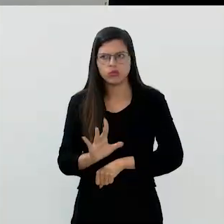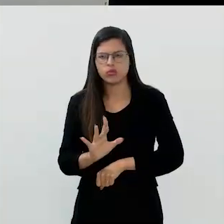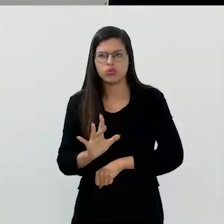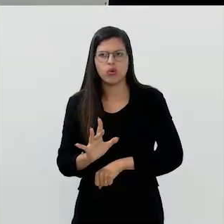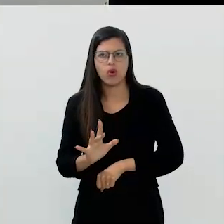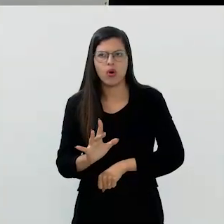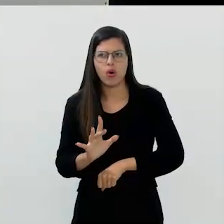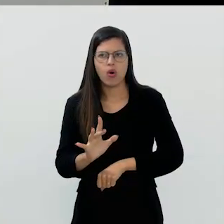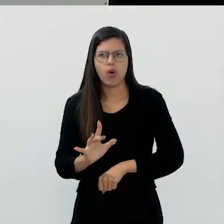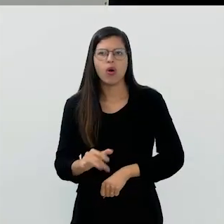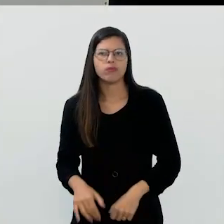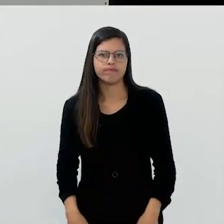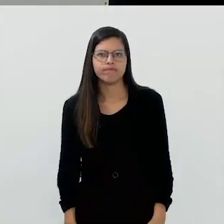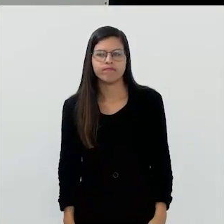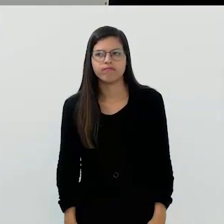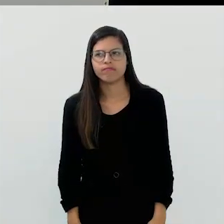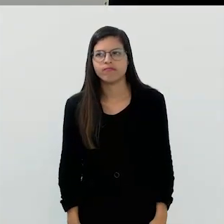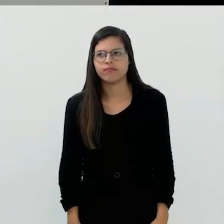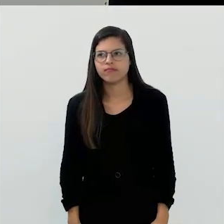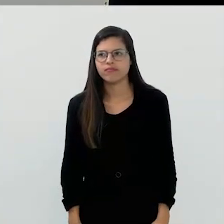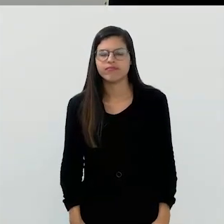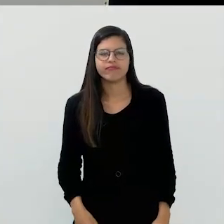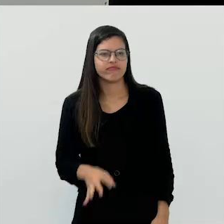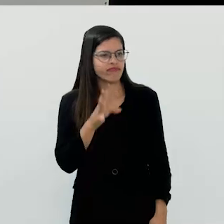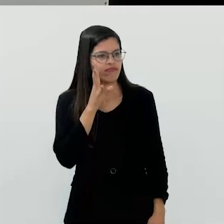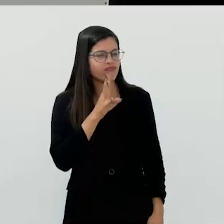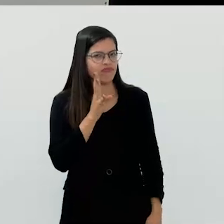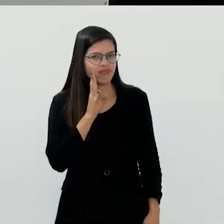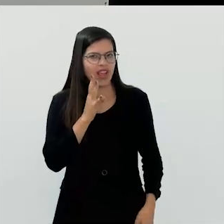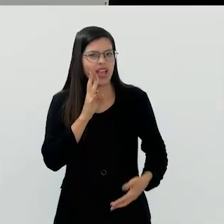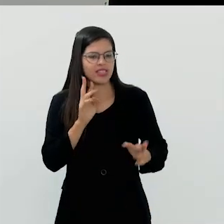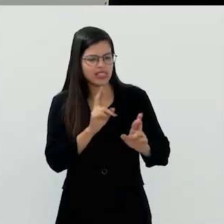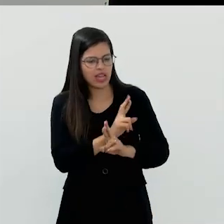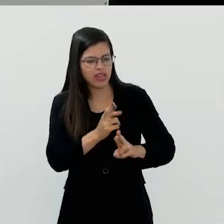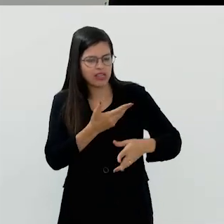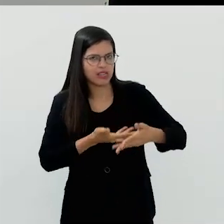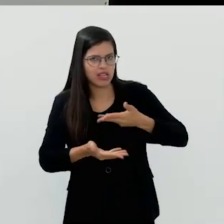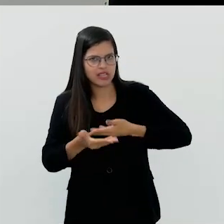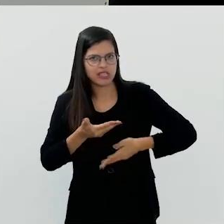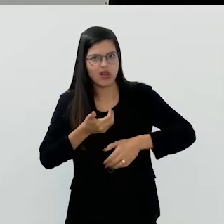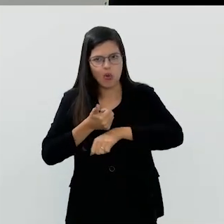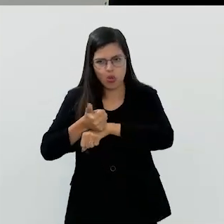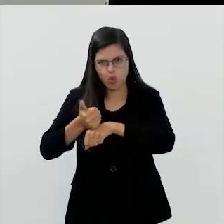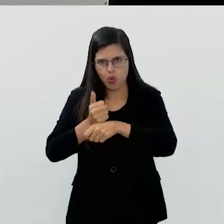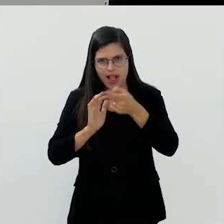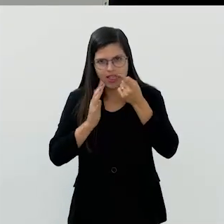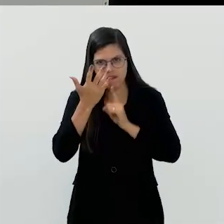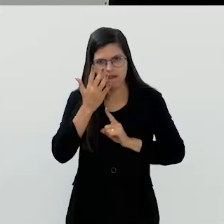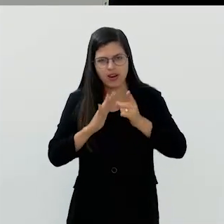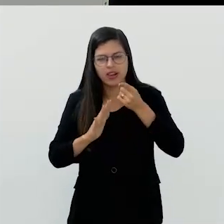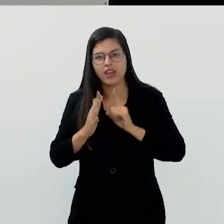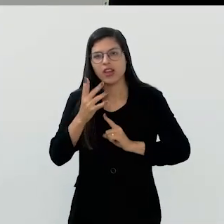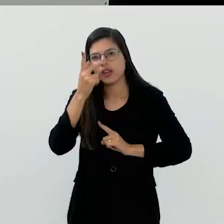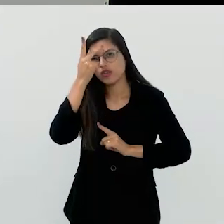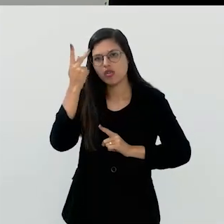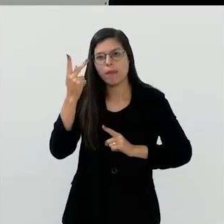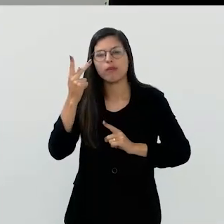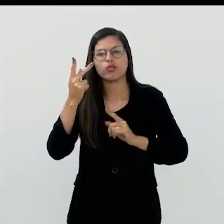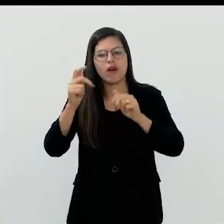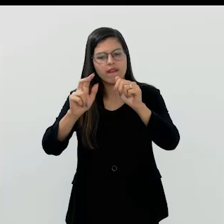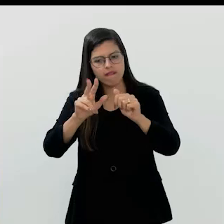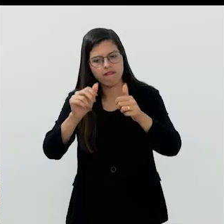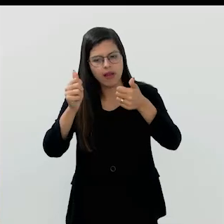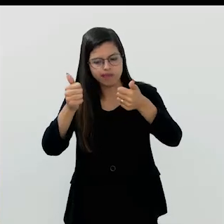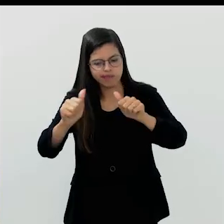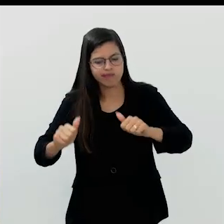pulo do gato. Vamos decorar ela, e foi o pulo do gato, foi isso. É bacana essa relação do profissional com o carnavalesco, né, como autor da obra e aquele que